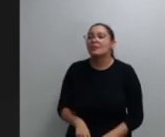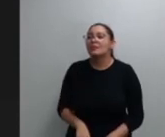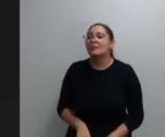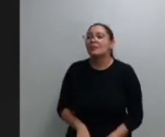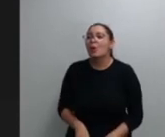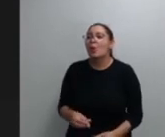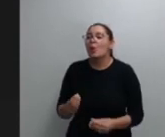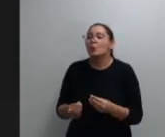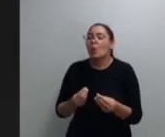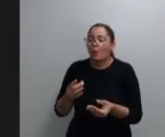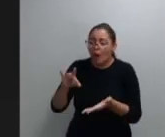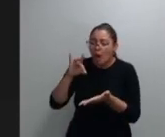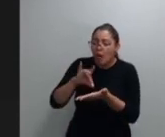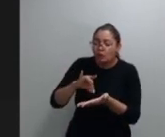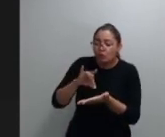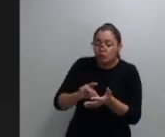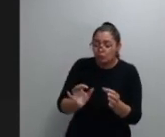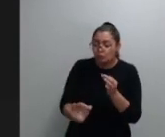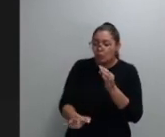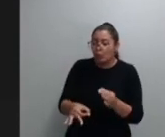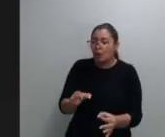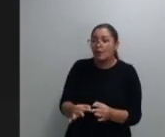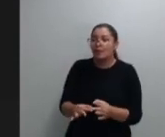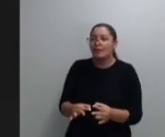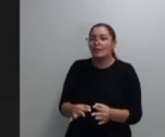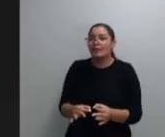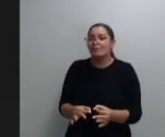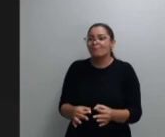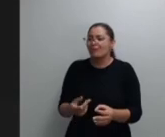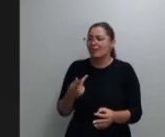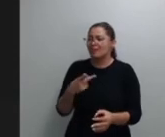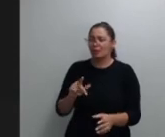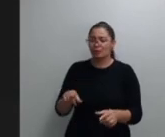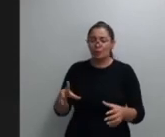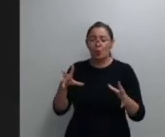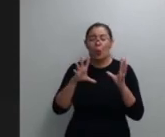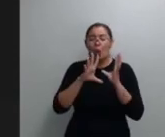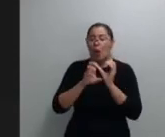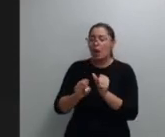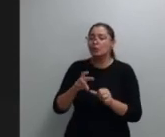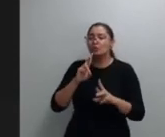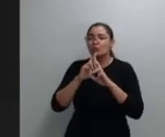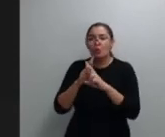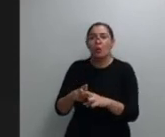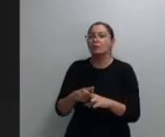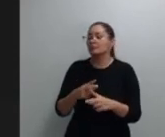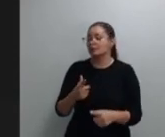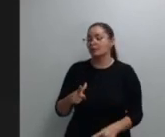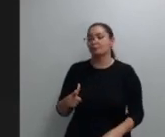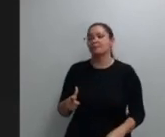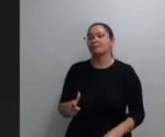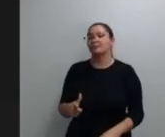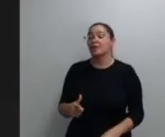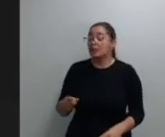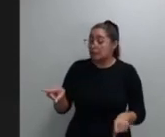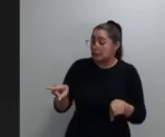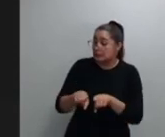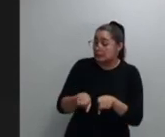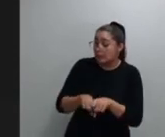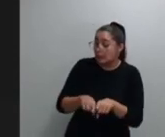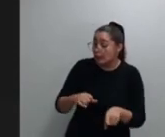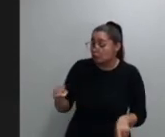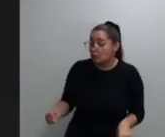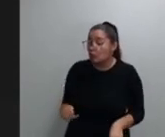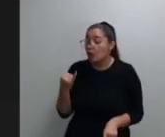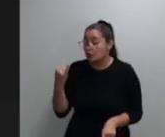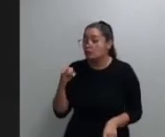concretização jurídica não de efetivação do resultado material do negócio e diz mais outra oportunidade que não estou achando